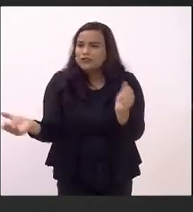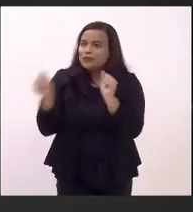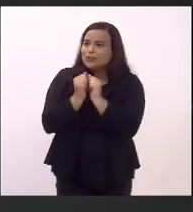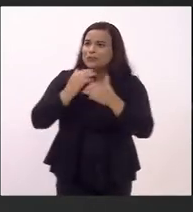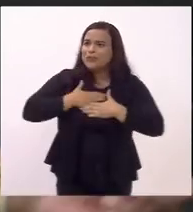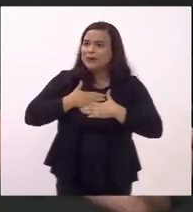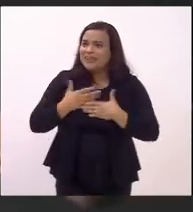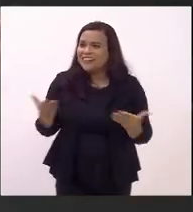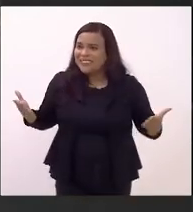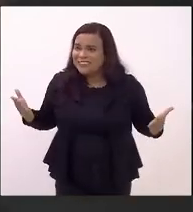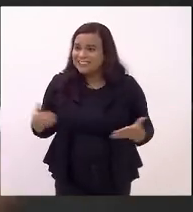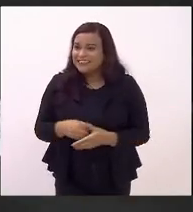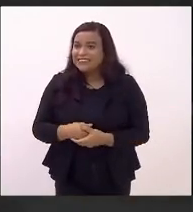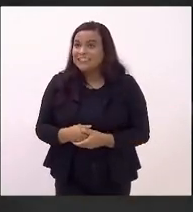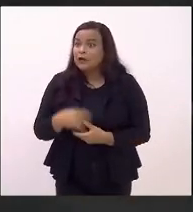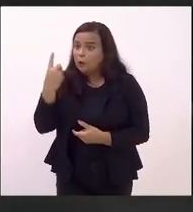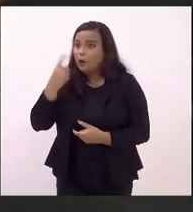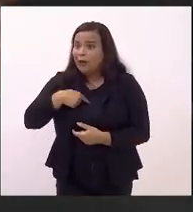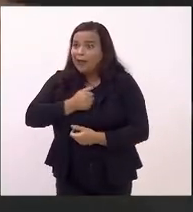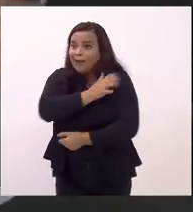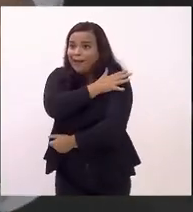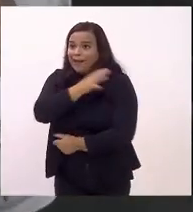Engraçado, eu digo, né? Um deles é um coronel da polícia.